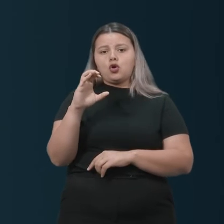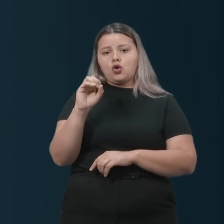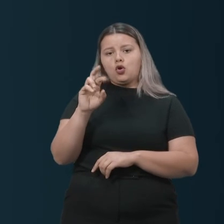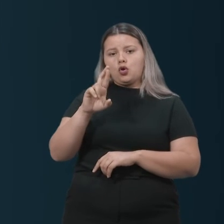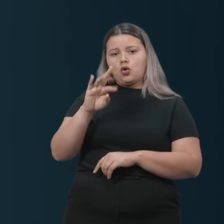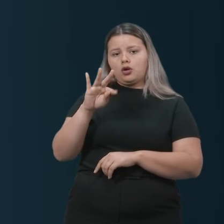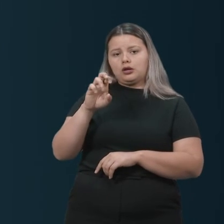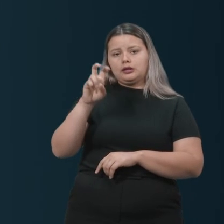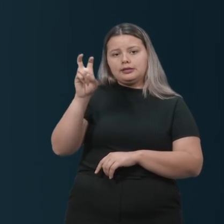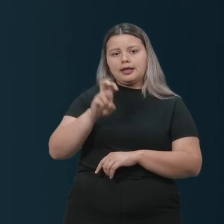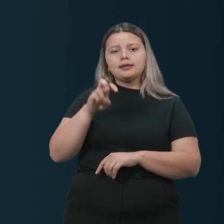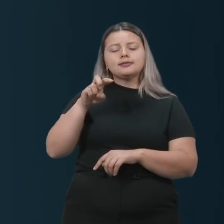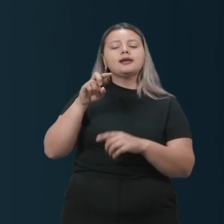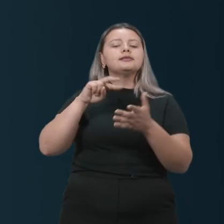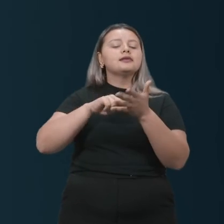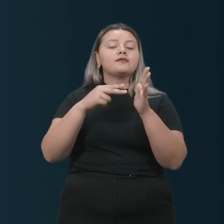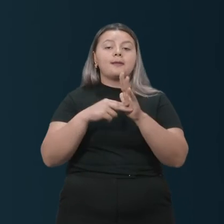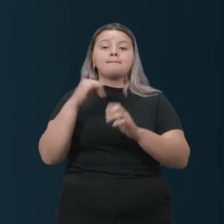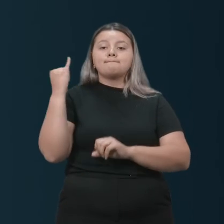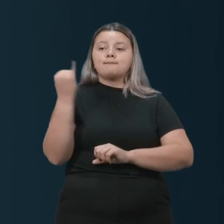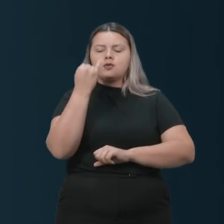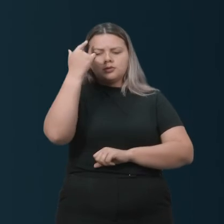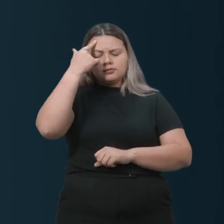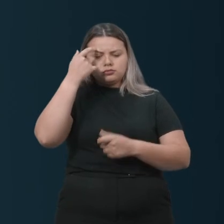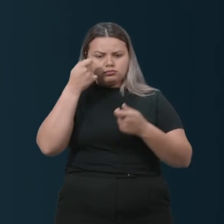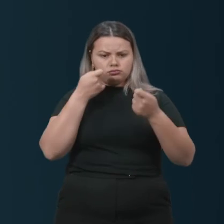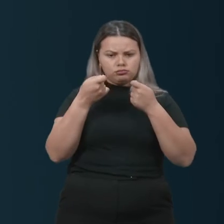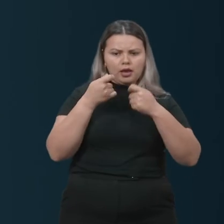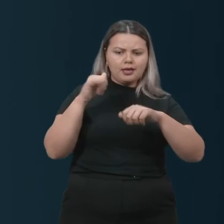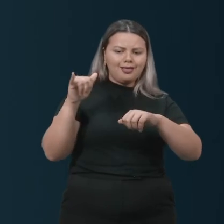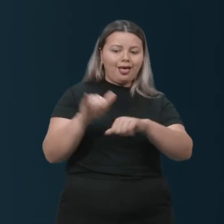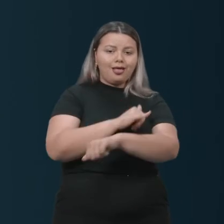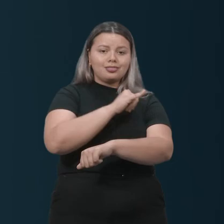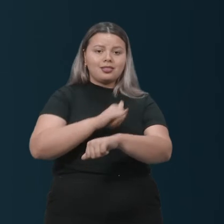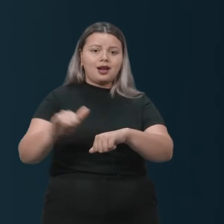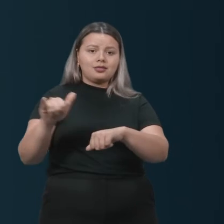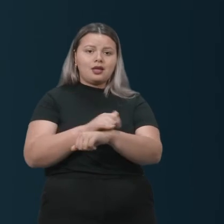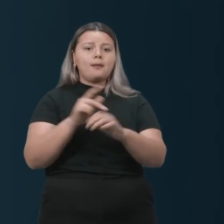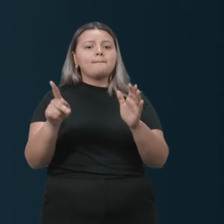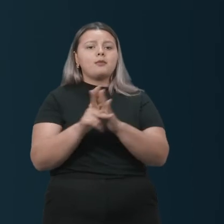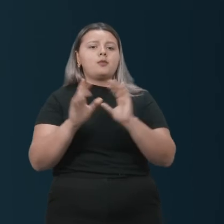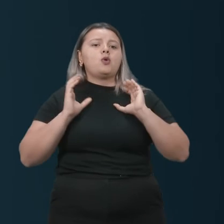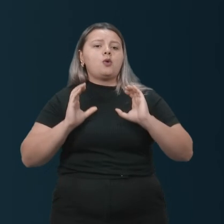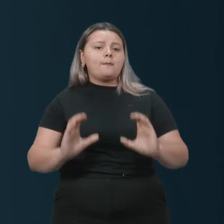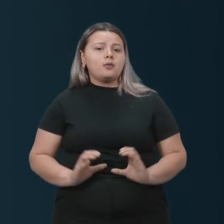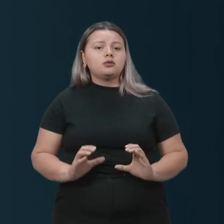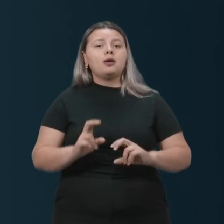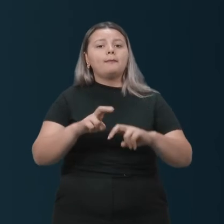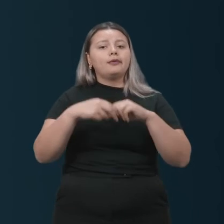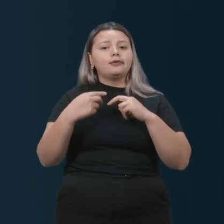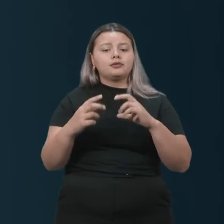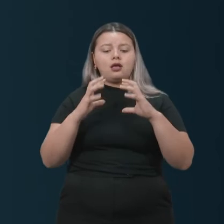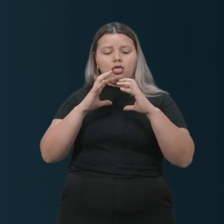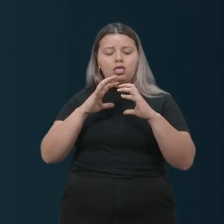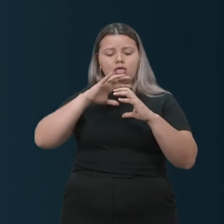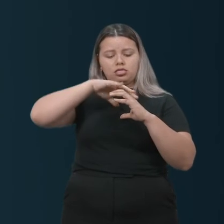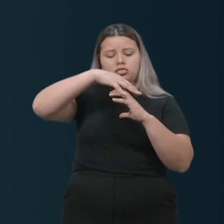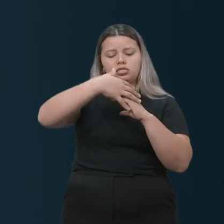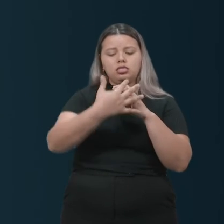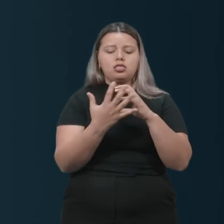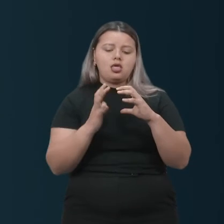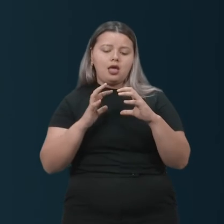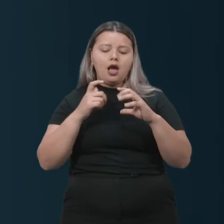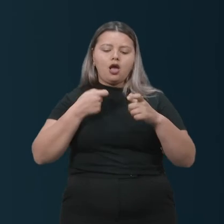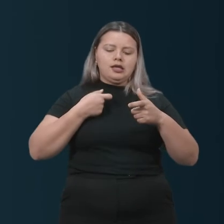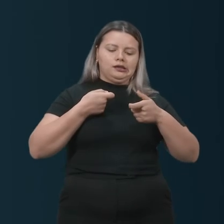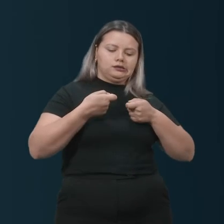bastante importante para a elaboração de estratégias comportamentais. É ele que permite que a gente ajuste